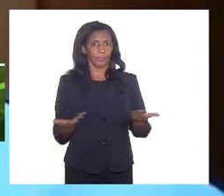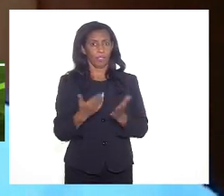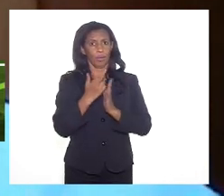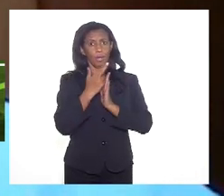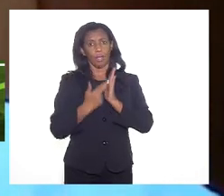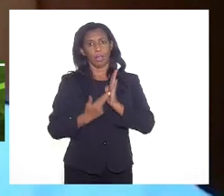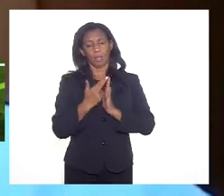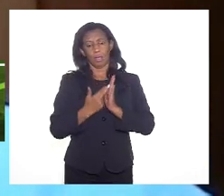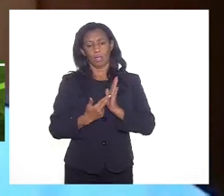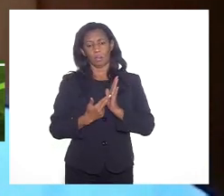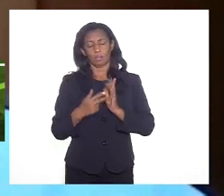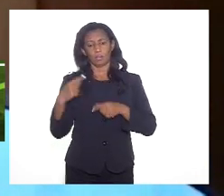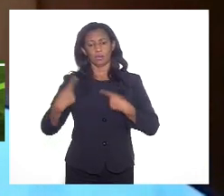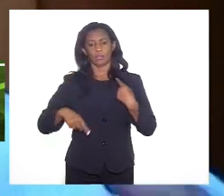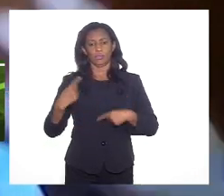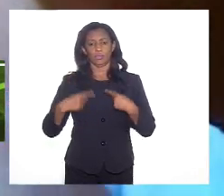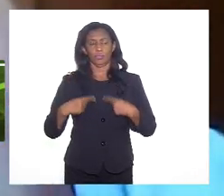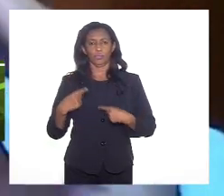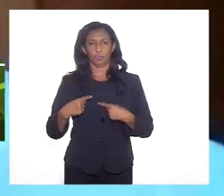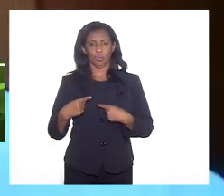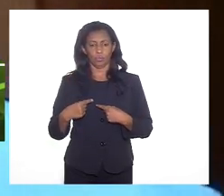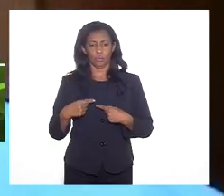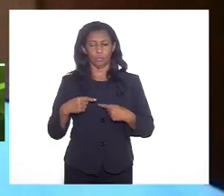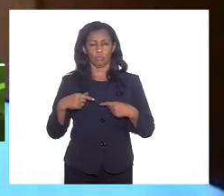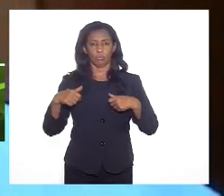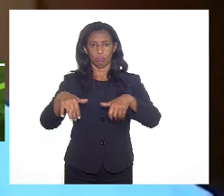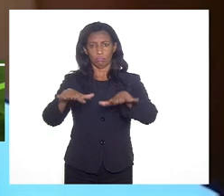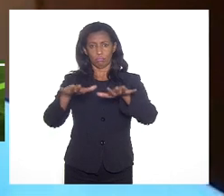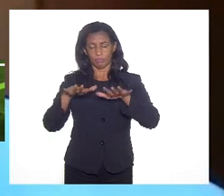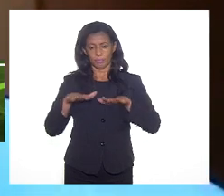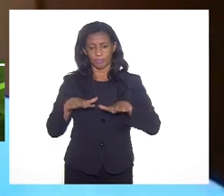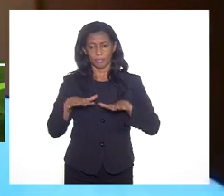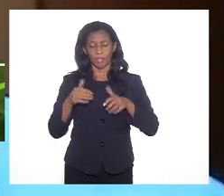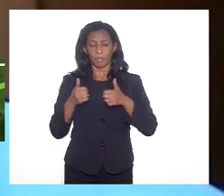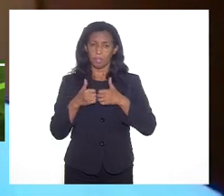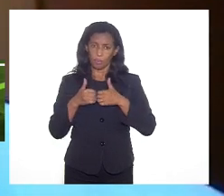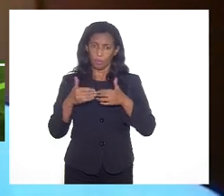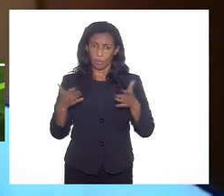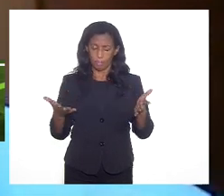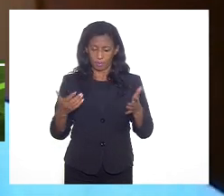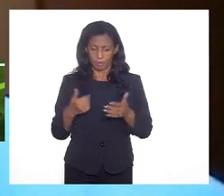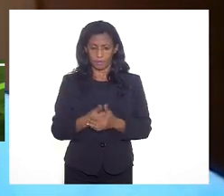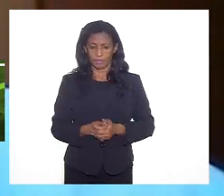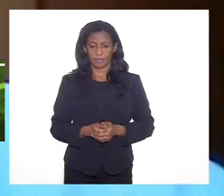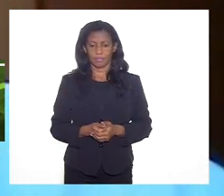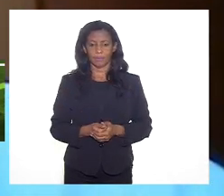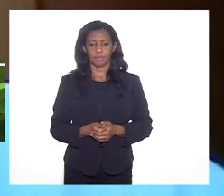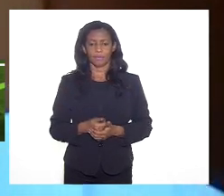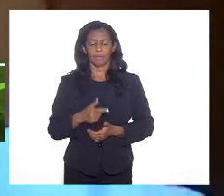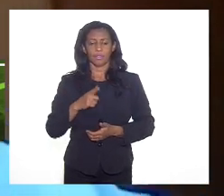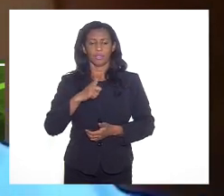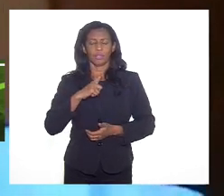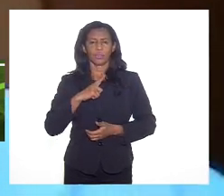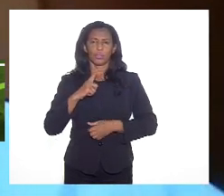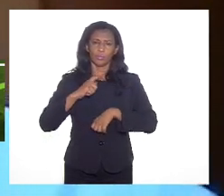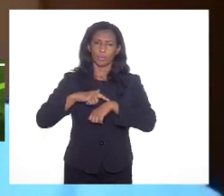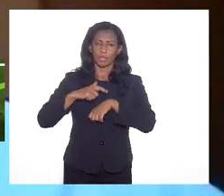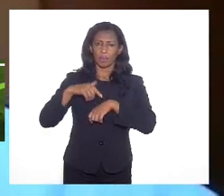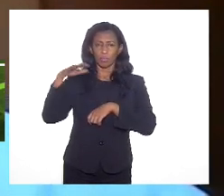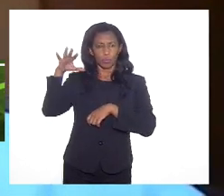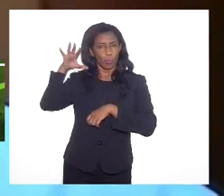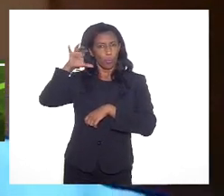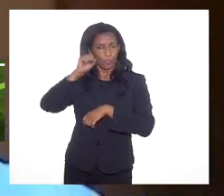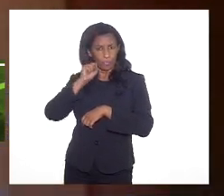relatório será discutido e apreciado em plenário. Mas eu começo por aí, porque tive tempo de ouvir ainda uma